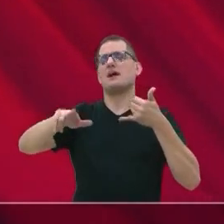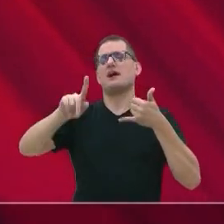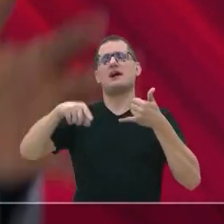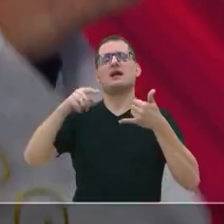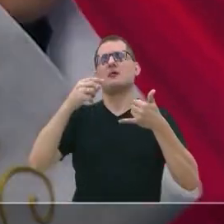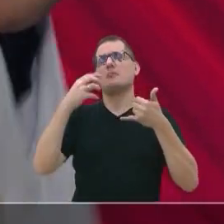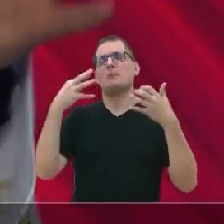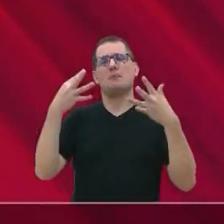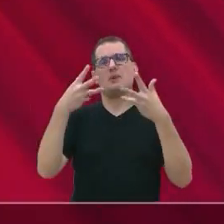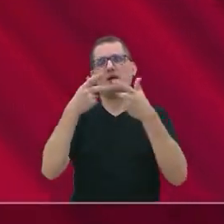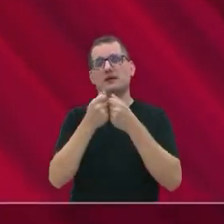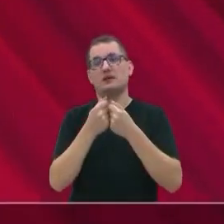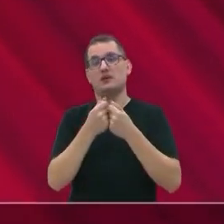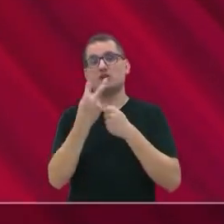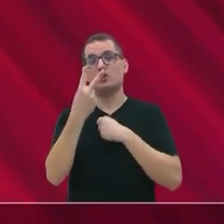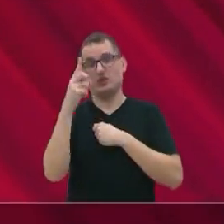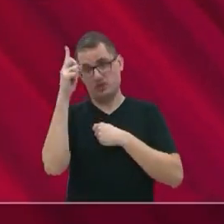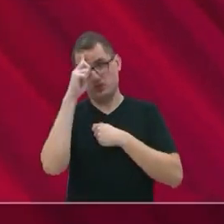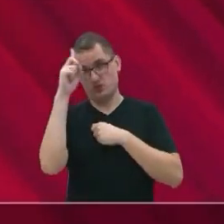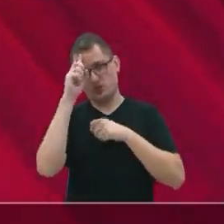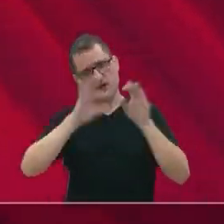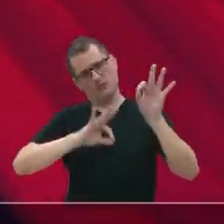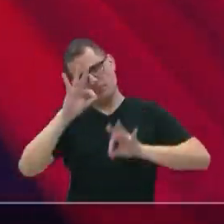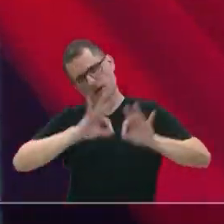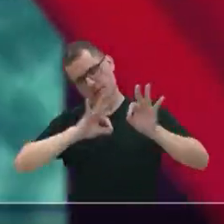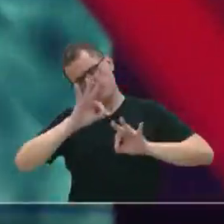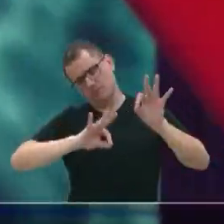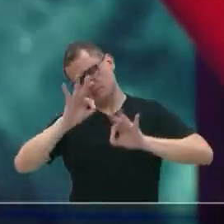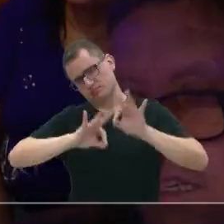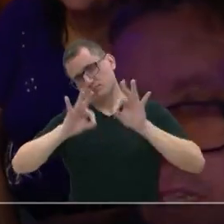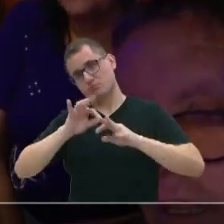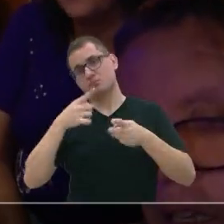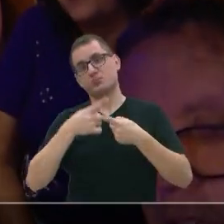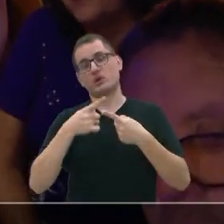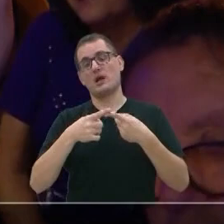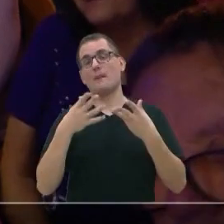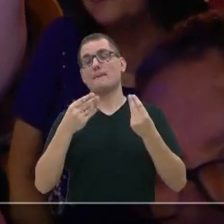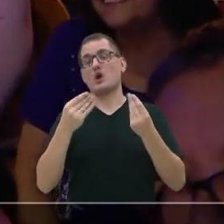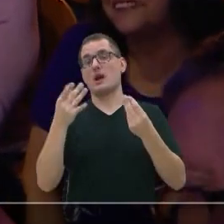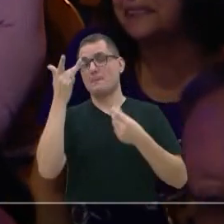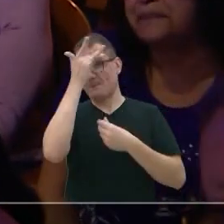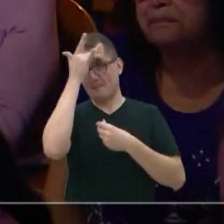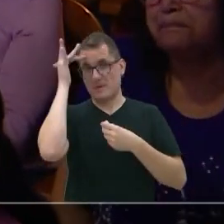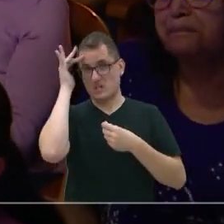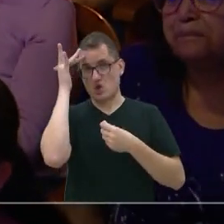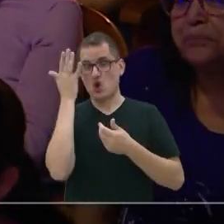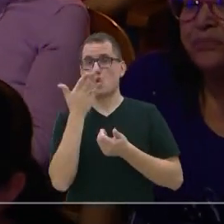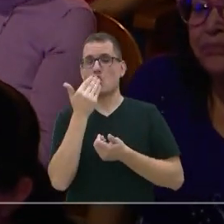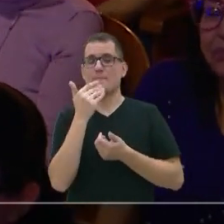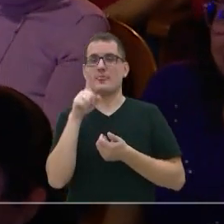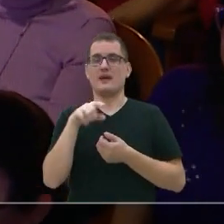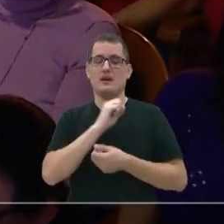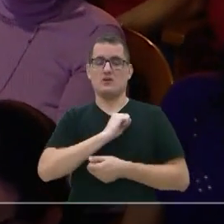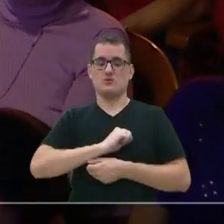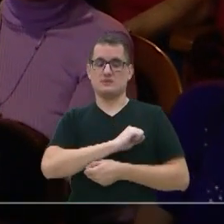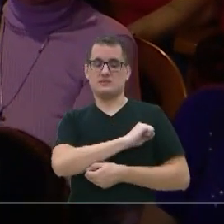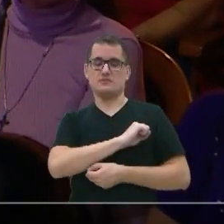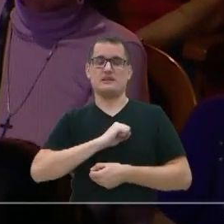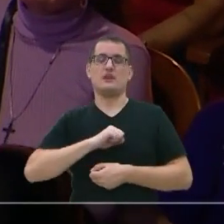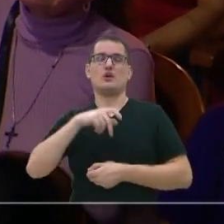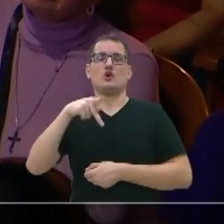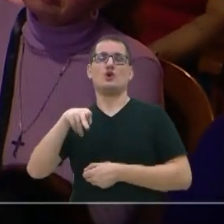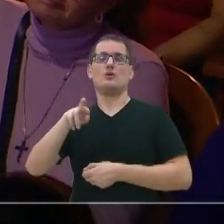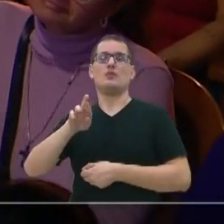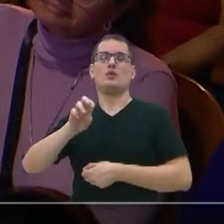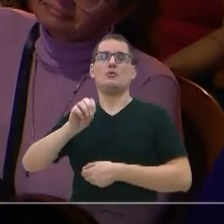benção. Ficava 2 dias na beira do fogão. Porque era bastante gente. Era um seminário provincial.